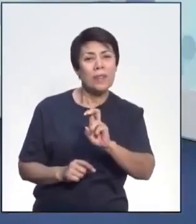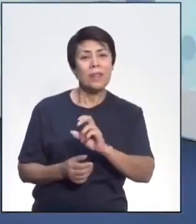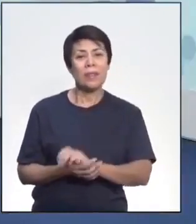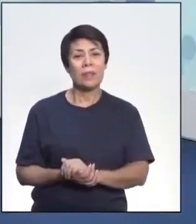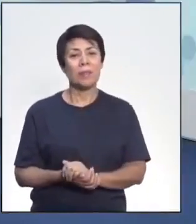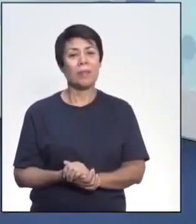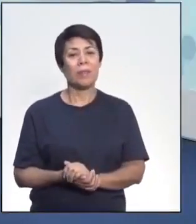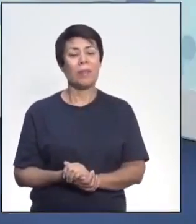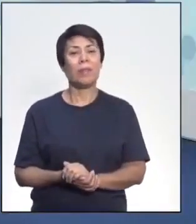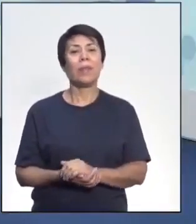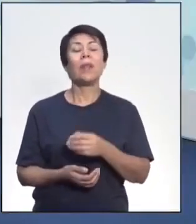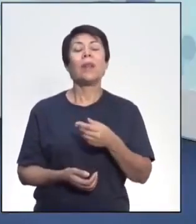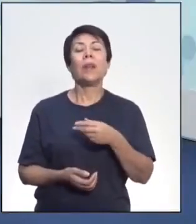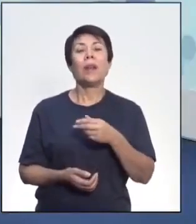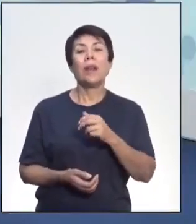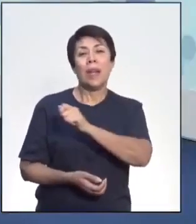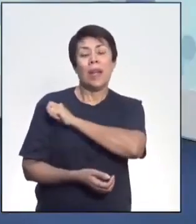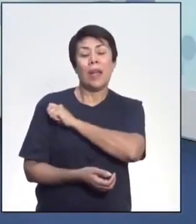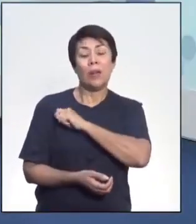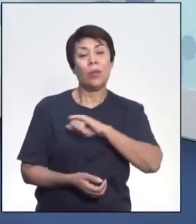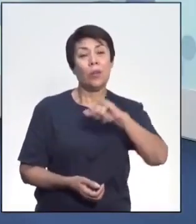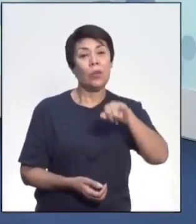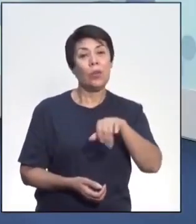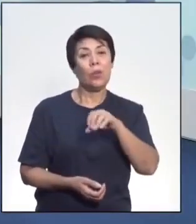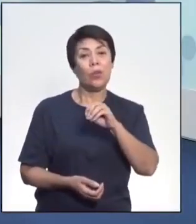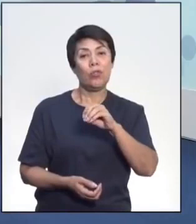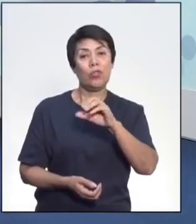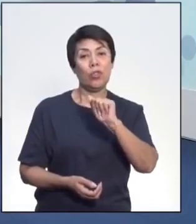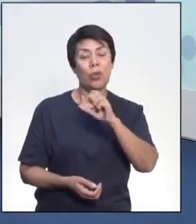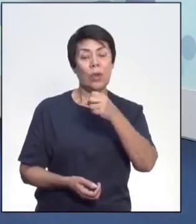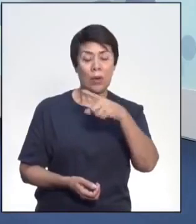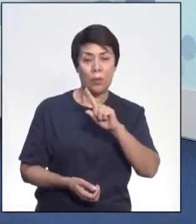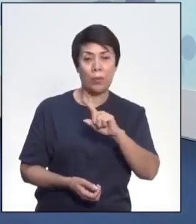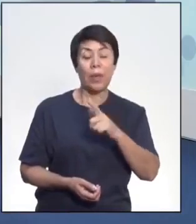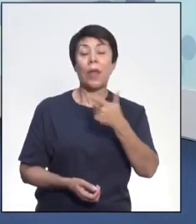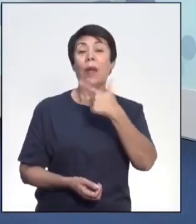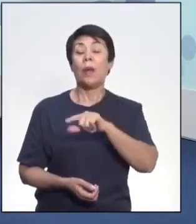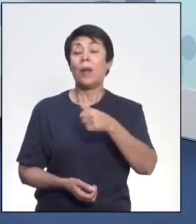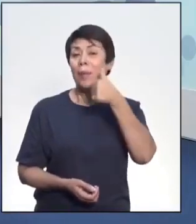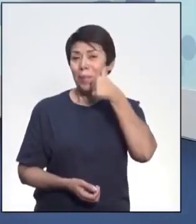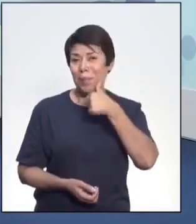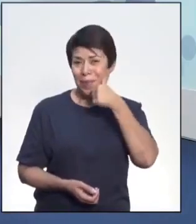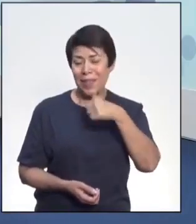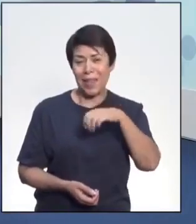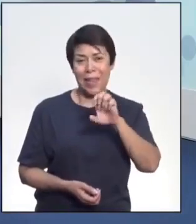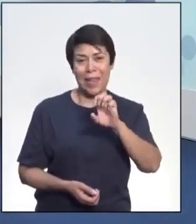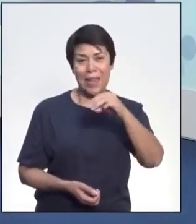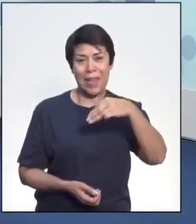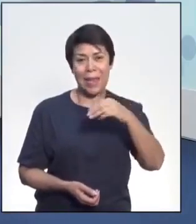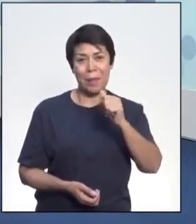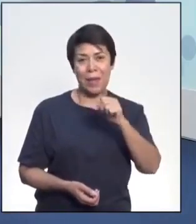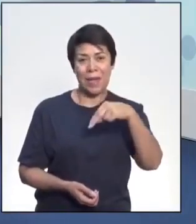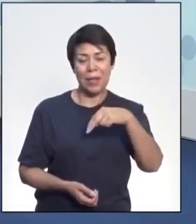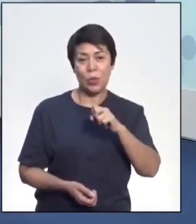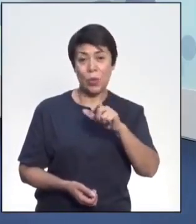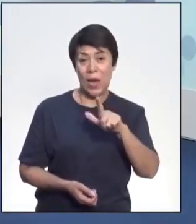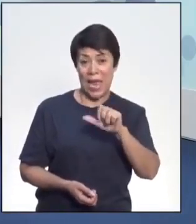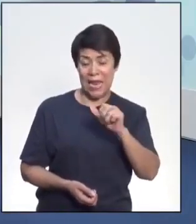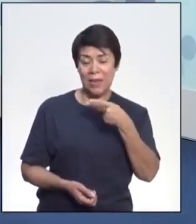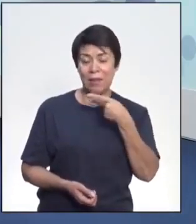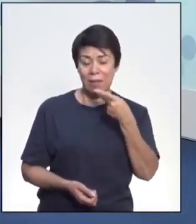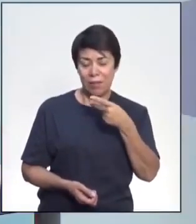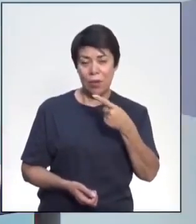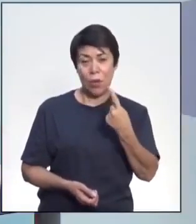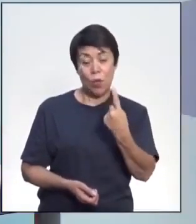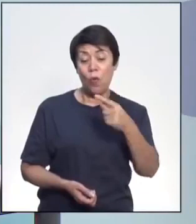1,5, o João disse. E a Emanuele, 1,25. Ah, a Emanuele acertou. Vamos entender por